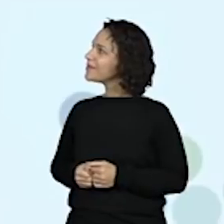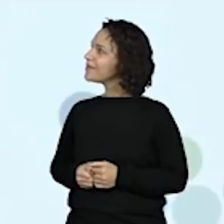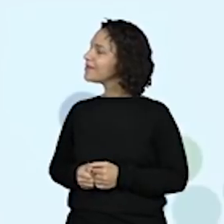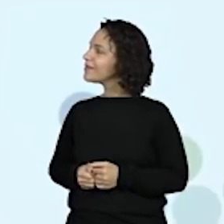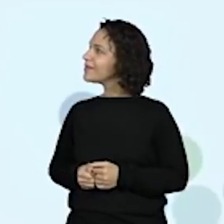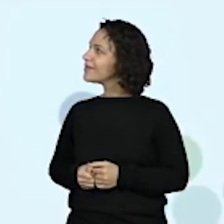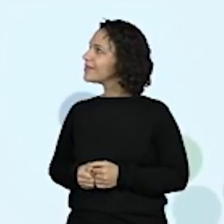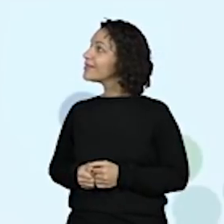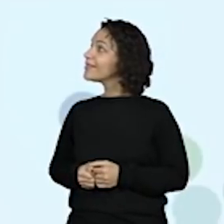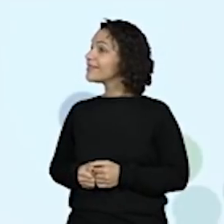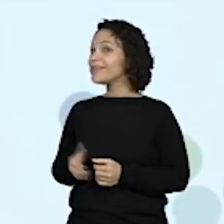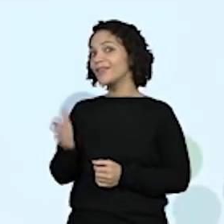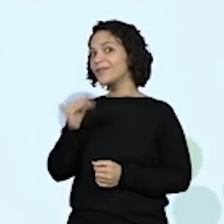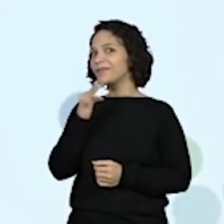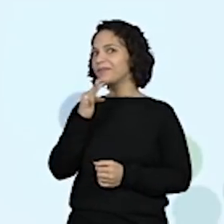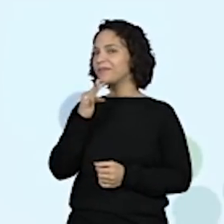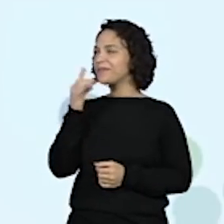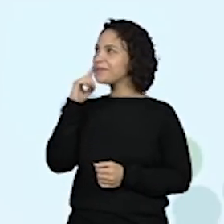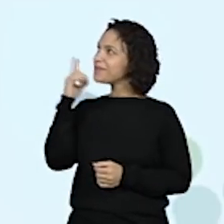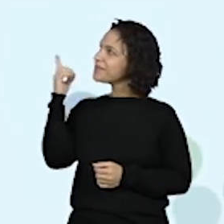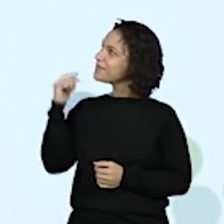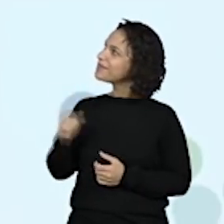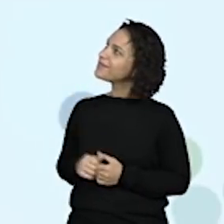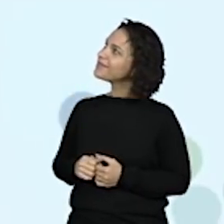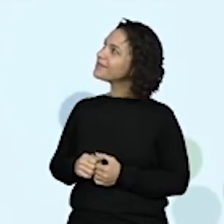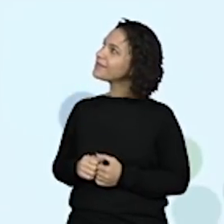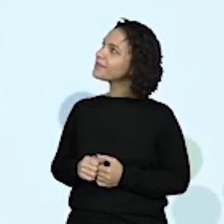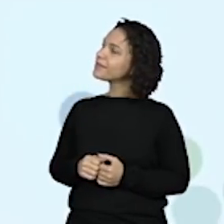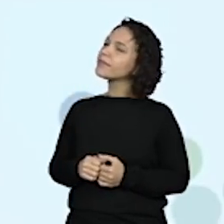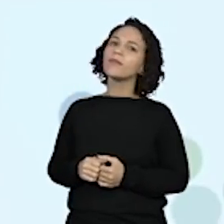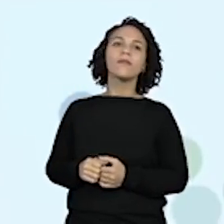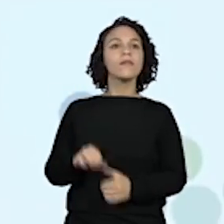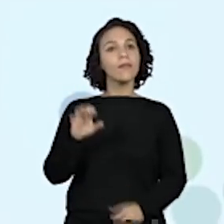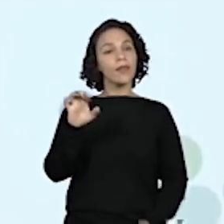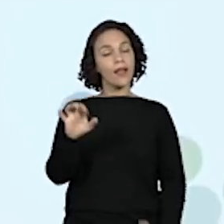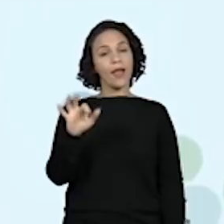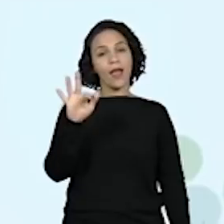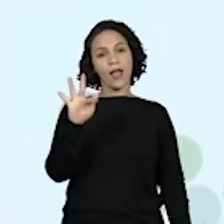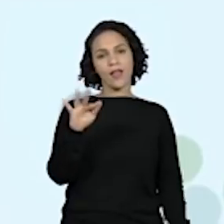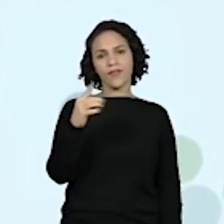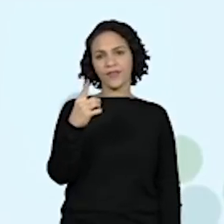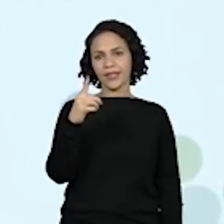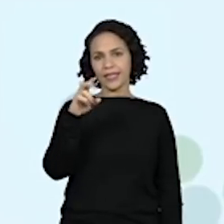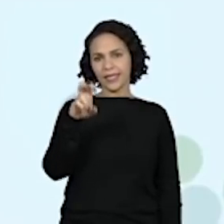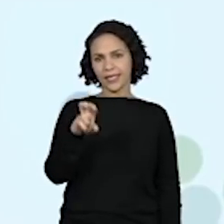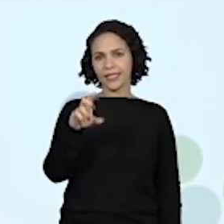e conhecer a habilidade. A habilidade é